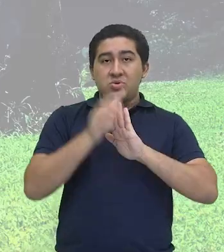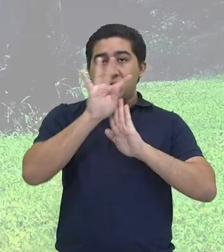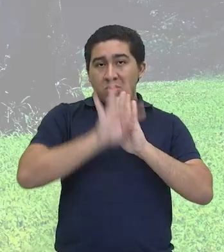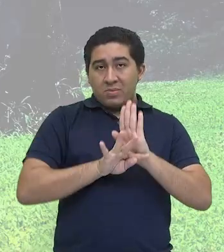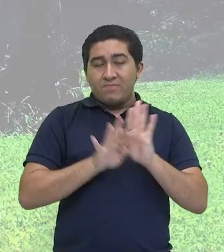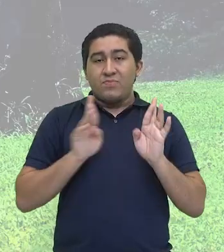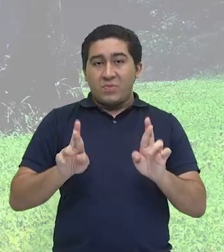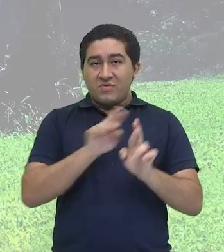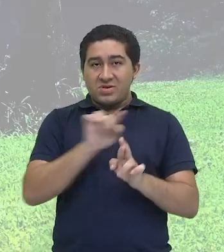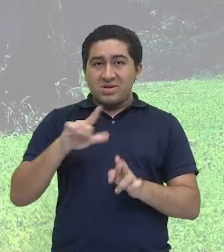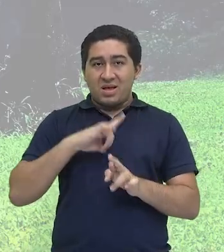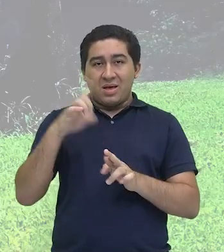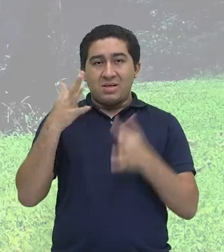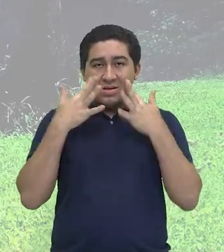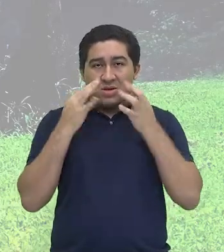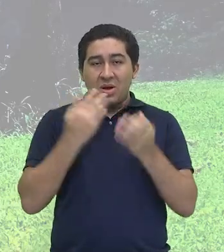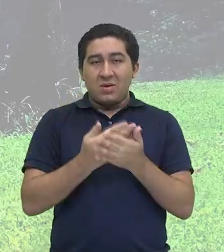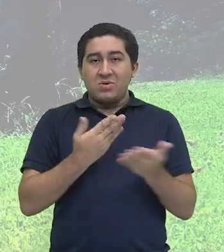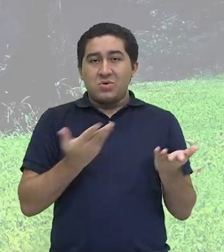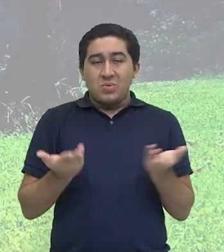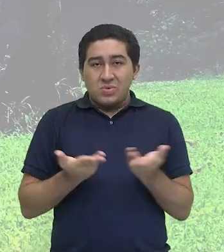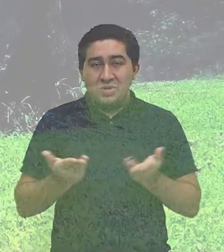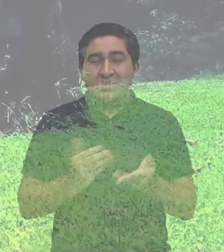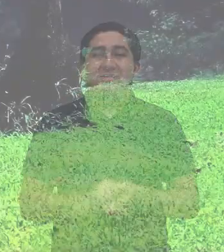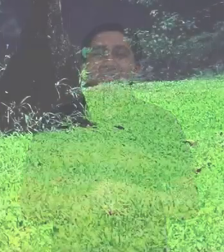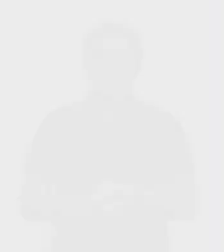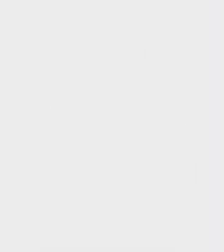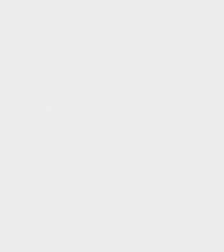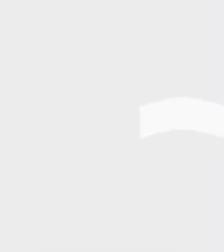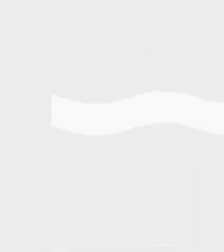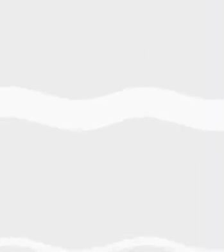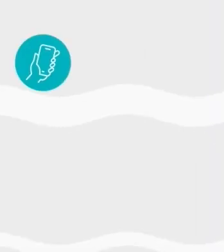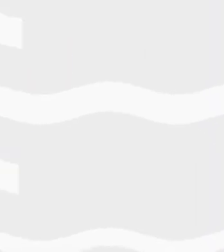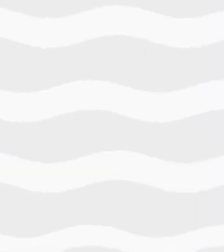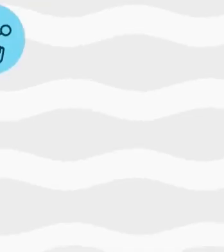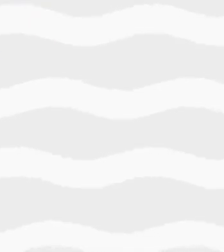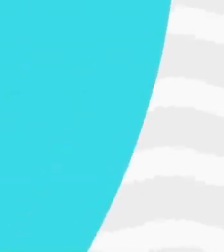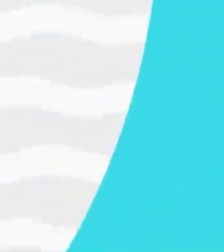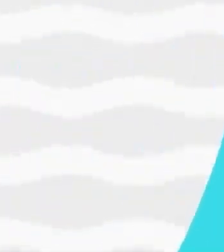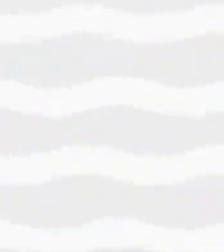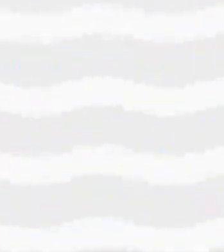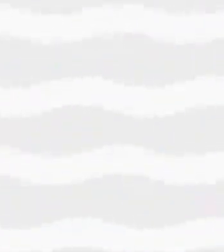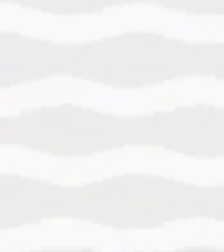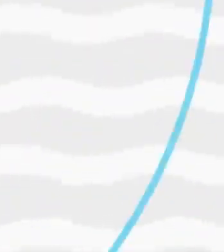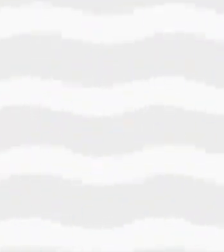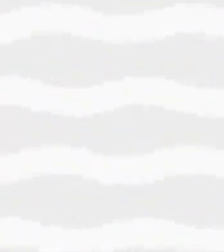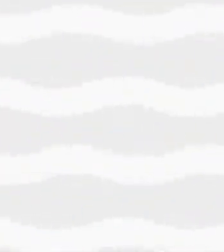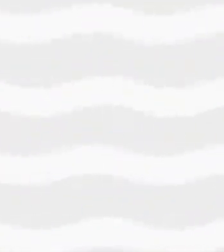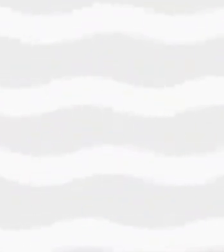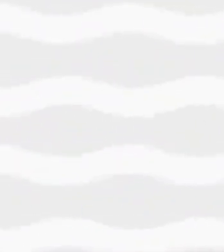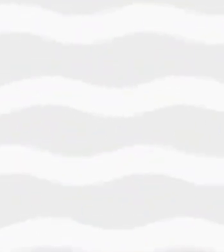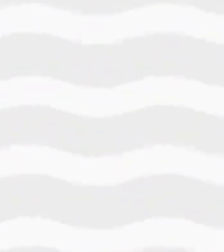documentário. Então, espero que vocês tenham acompanhado bem a nossa aula de hoje.